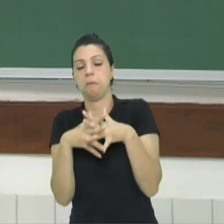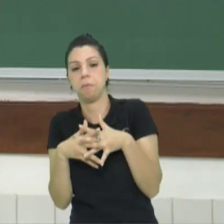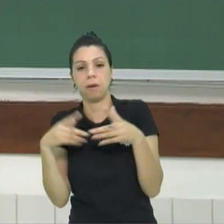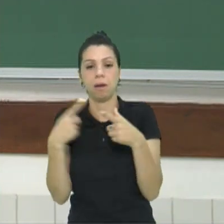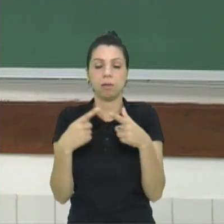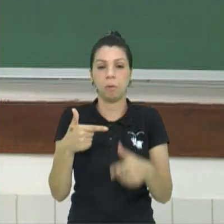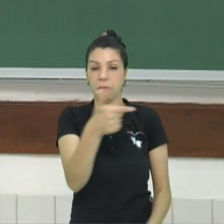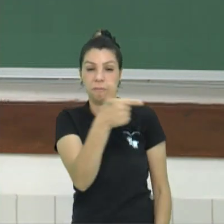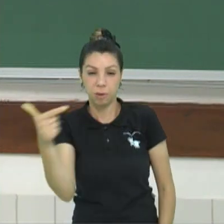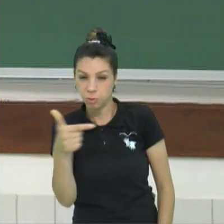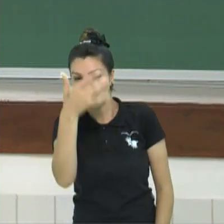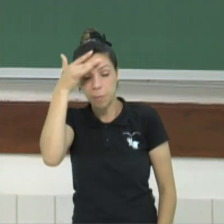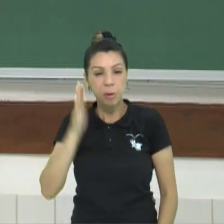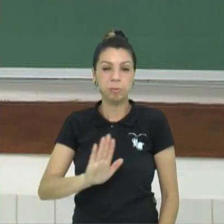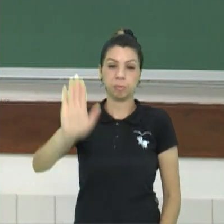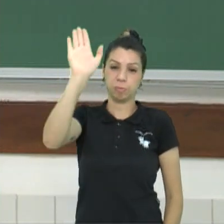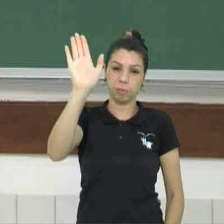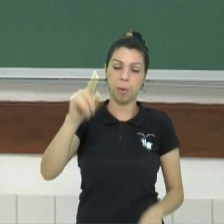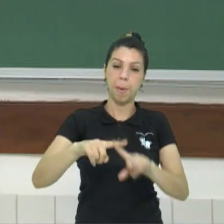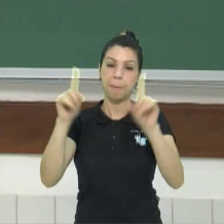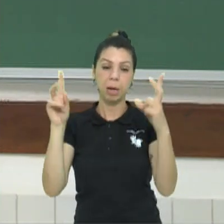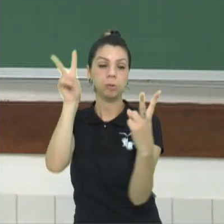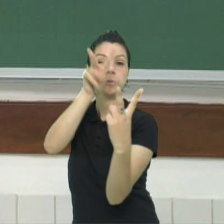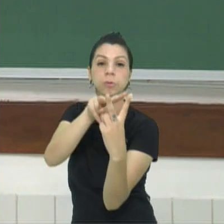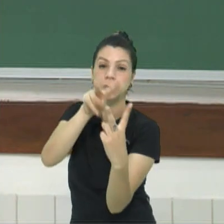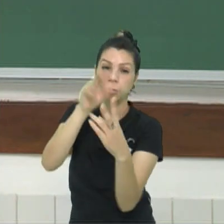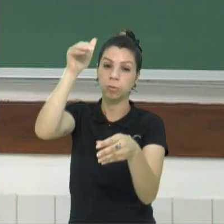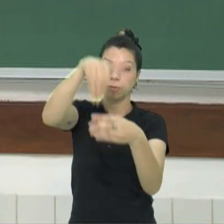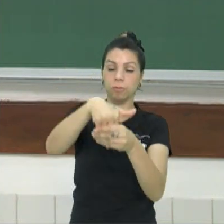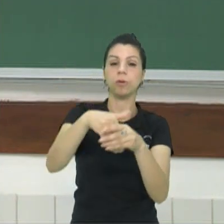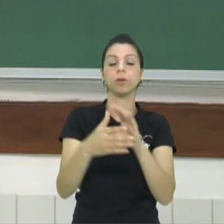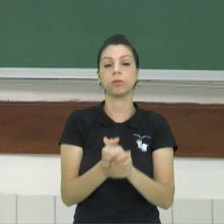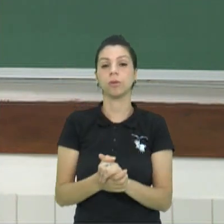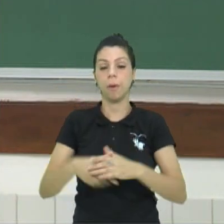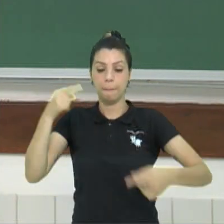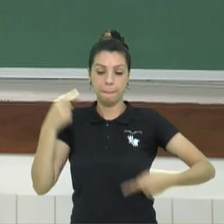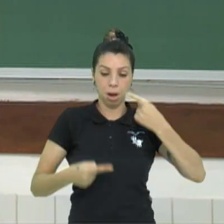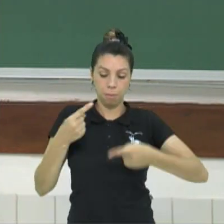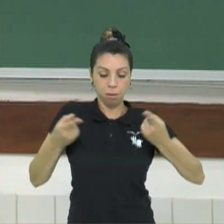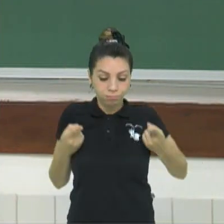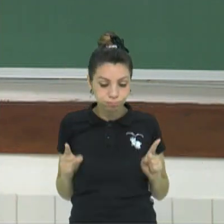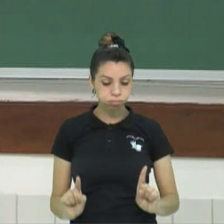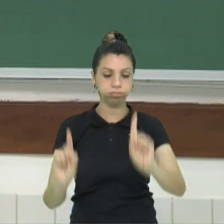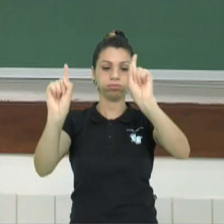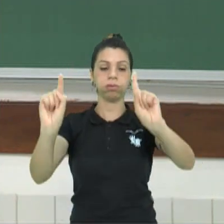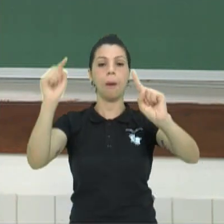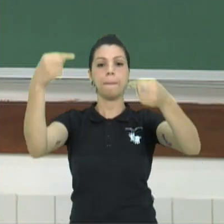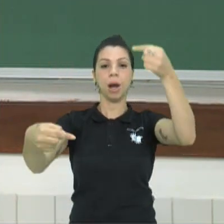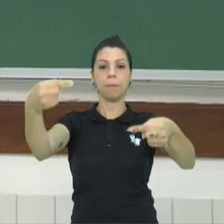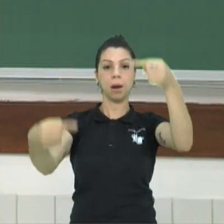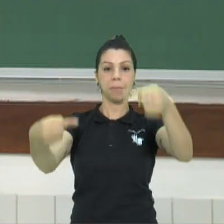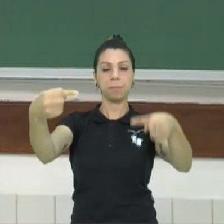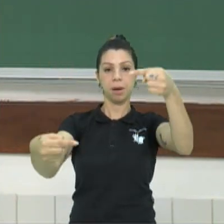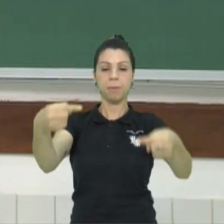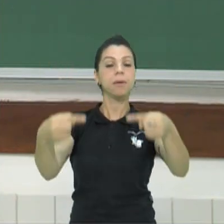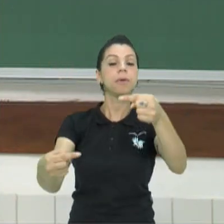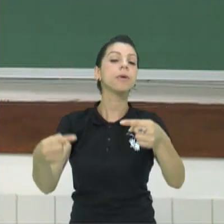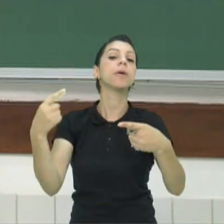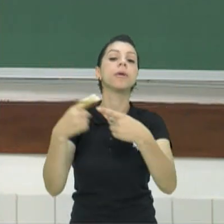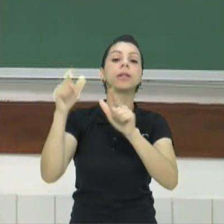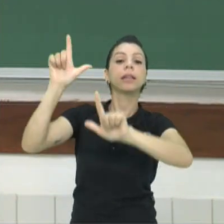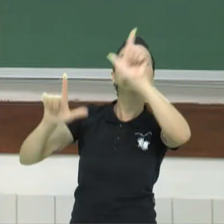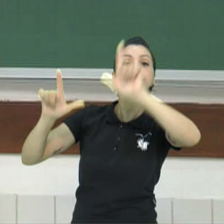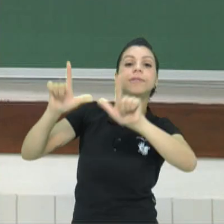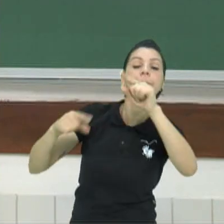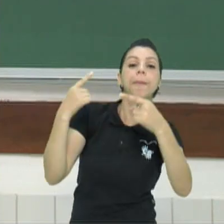com 22 candidatos. Mas no segundo turno, então, os debates puderam trazer, então, para o eleitor as